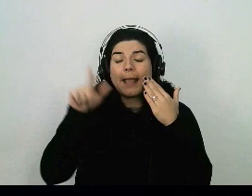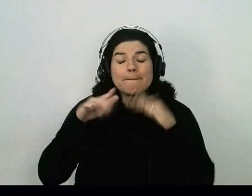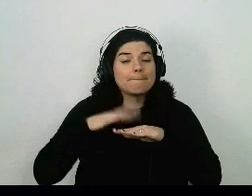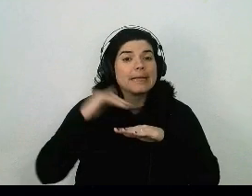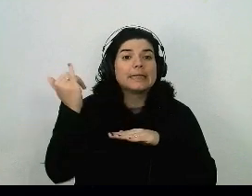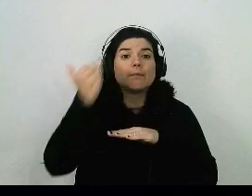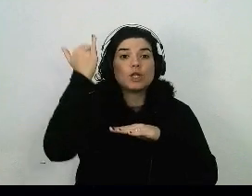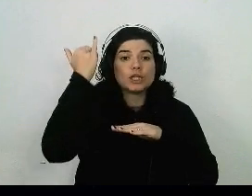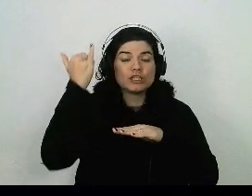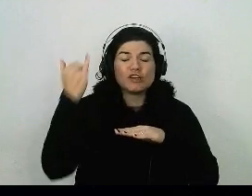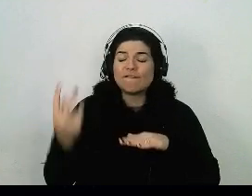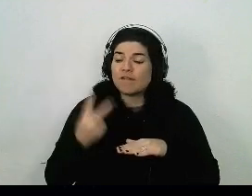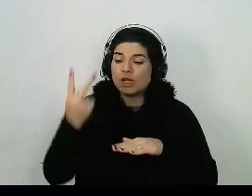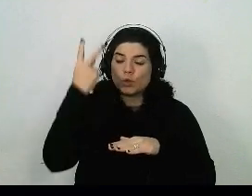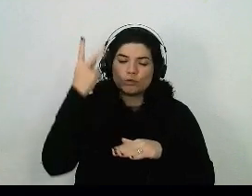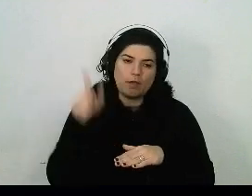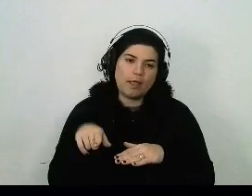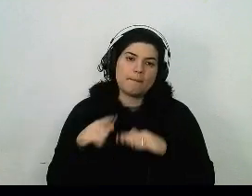é